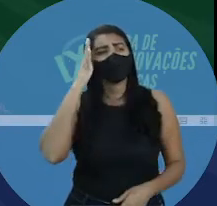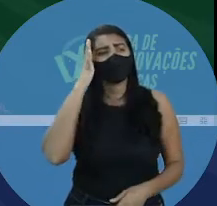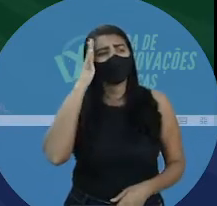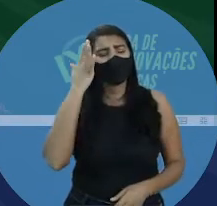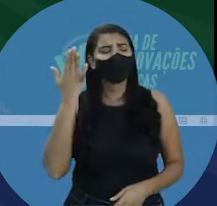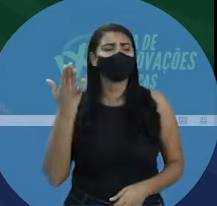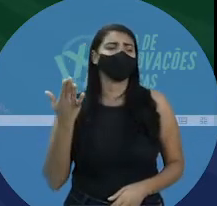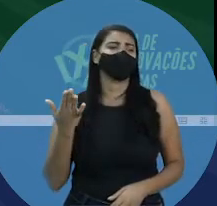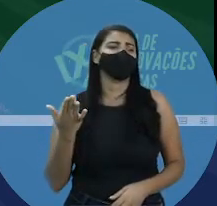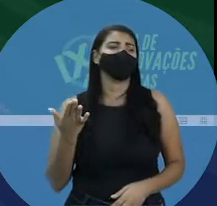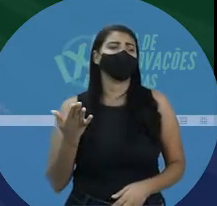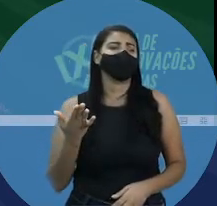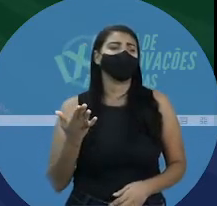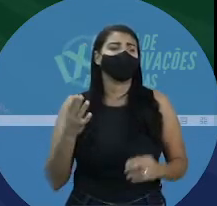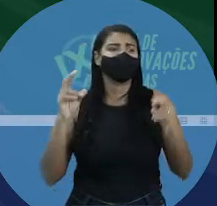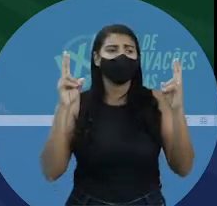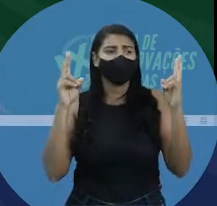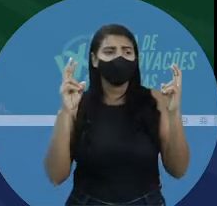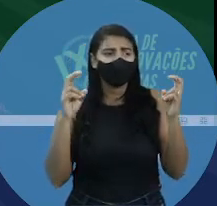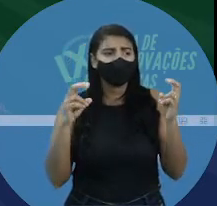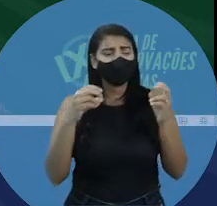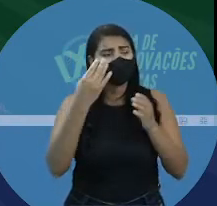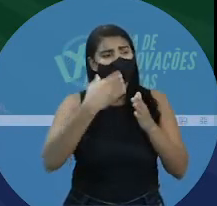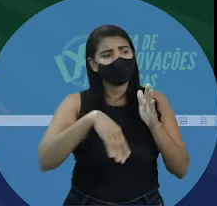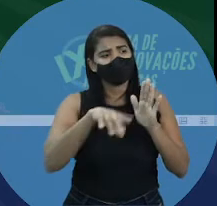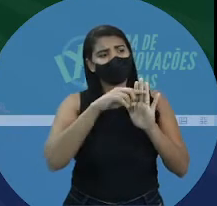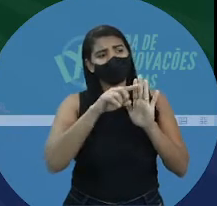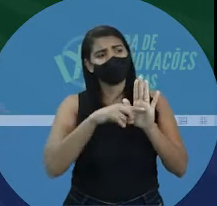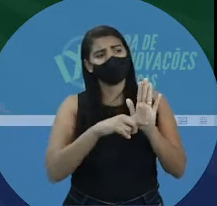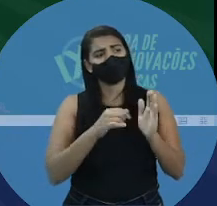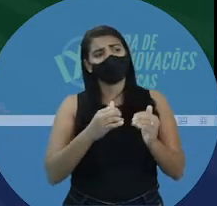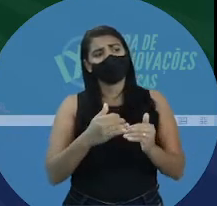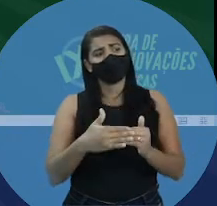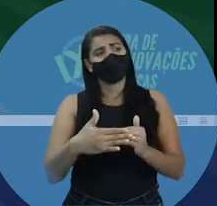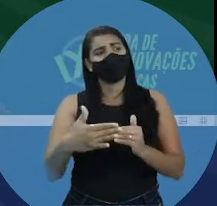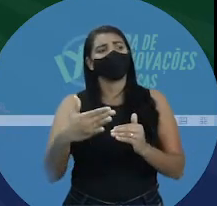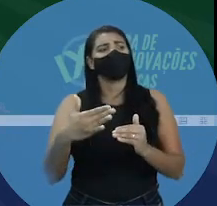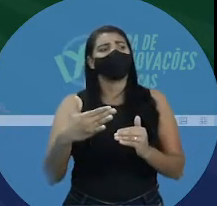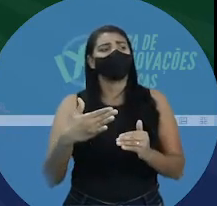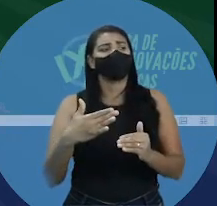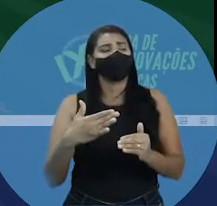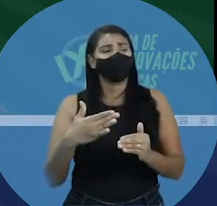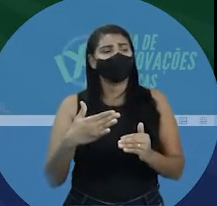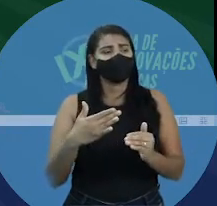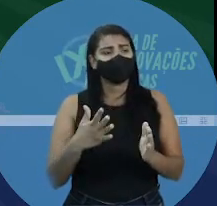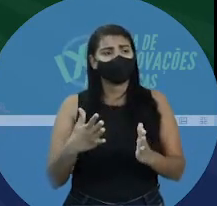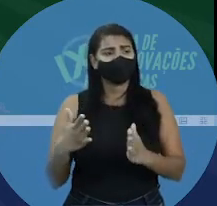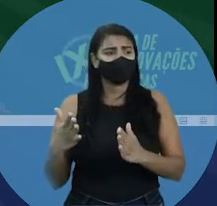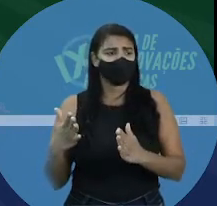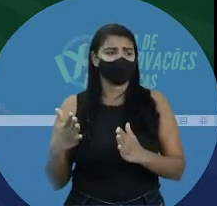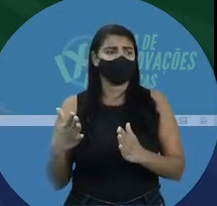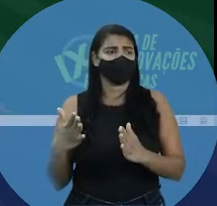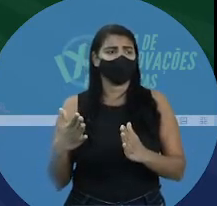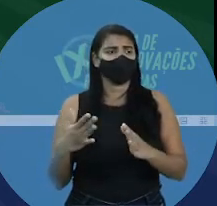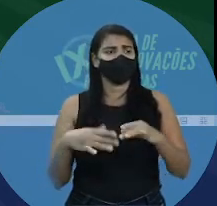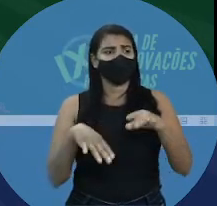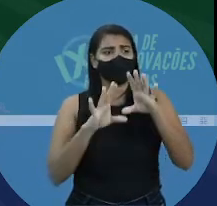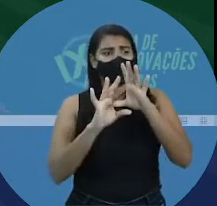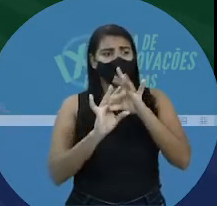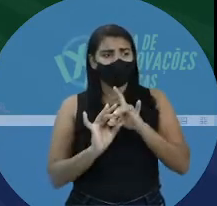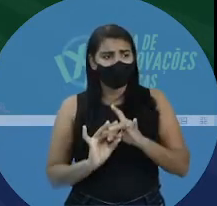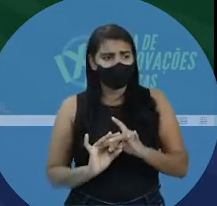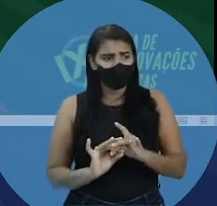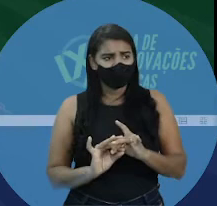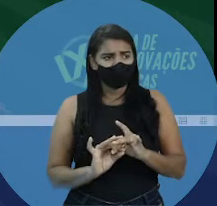sobre as temáticas abordadas, e, a partir daí, dava-se continuidade aos assuntos. Então, havia